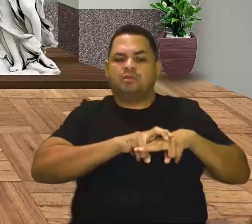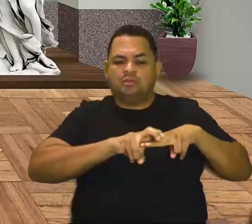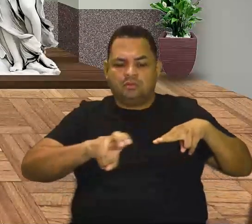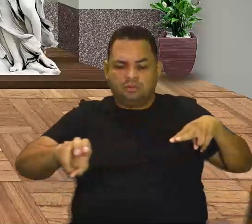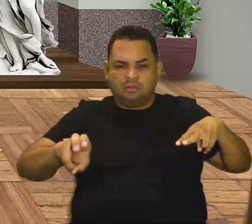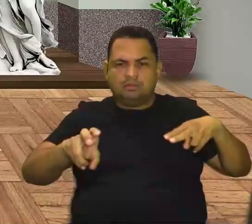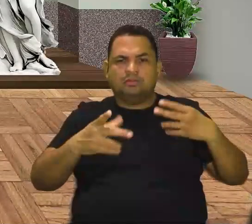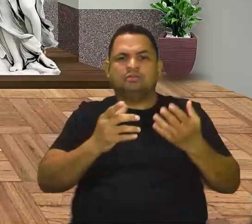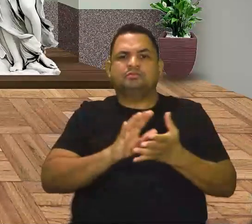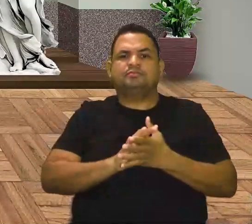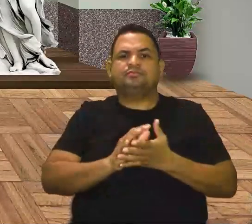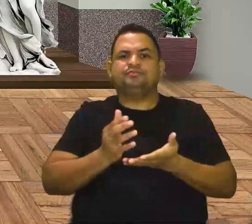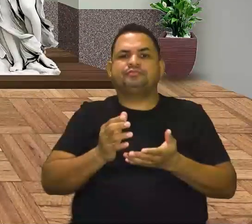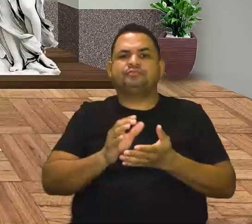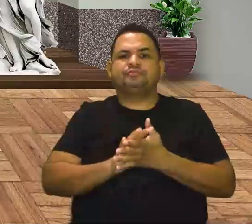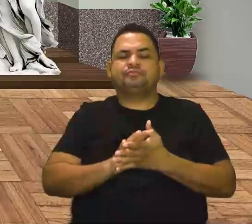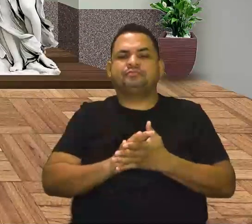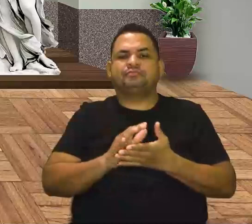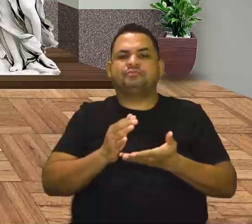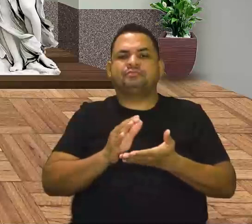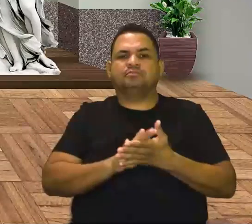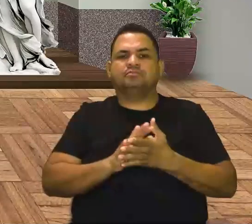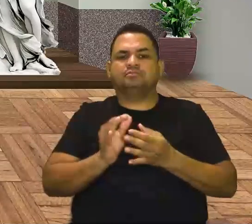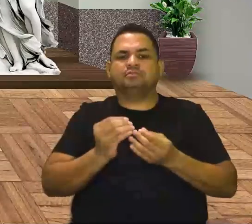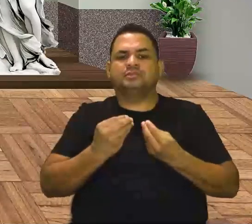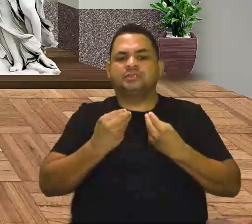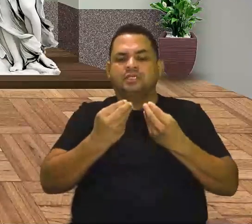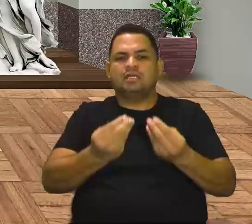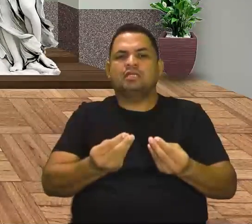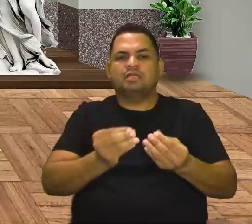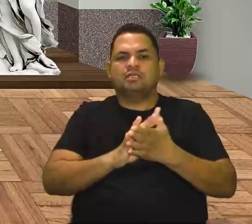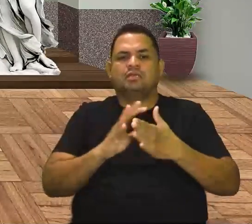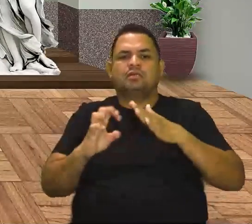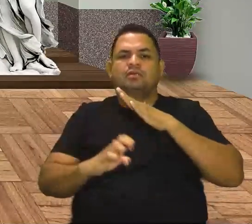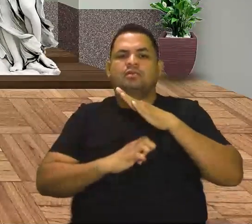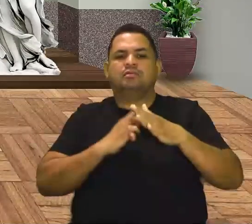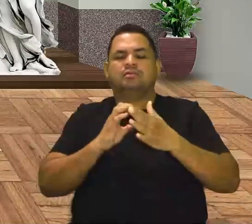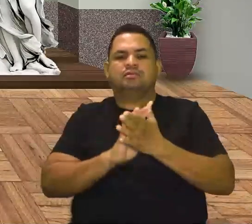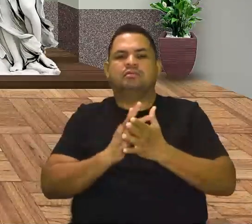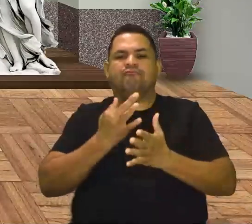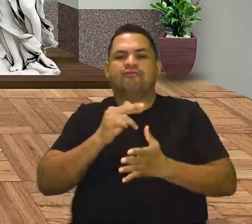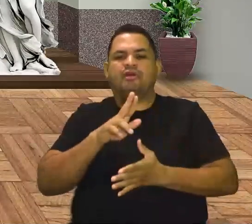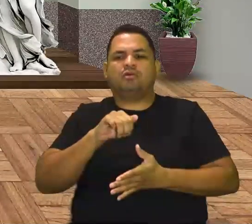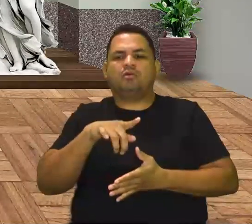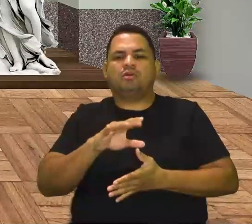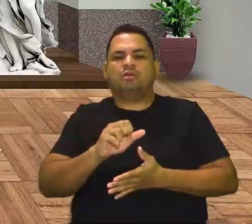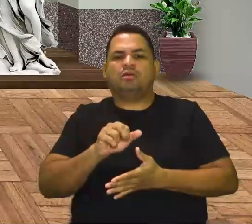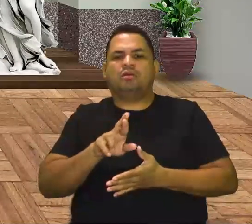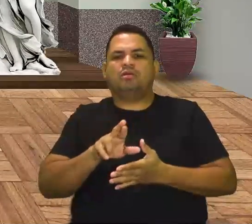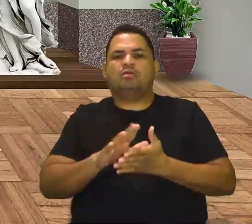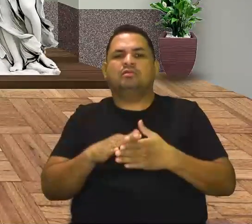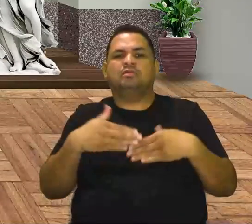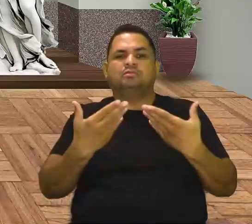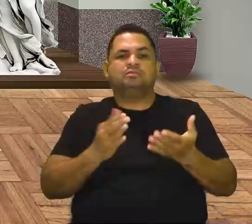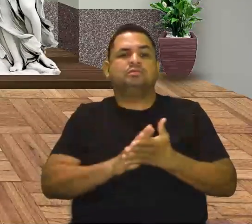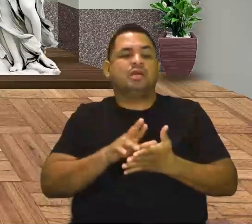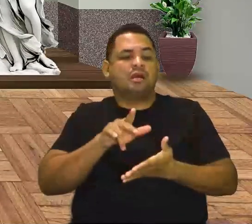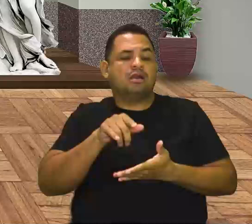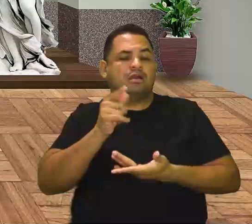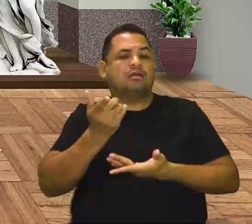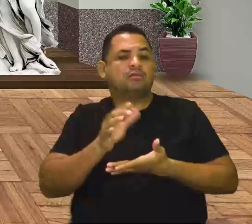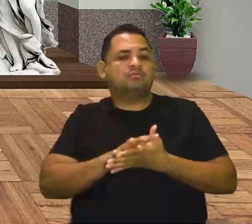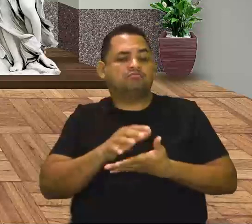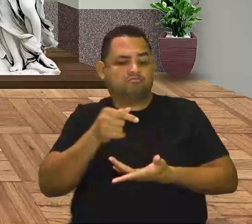E essa estrada de ferro, que vai ser dada a concessão à empresa de Percival Farquhar, Percival Farquhar, aquele mesmo que